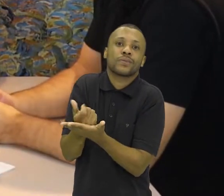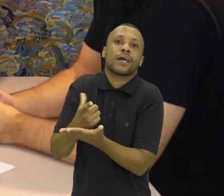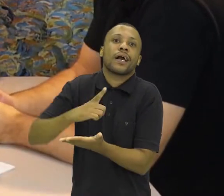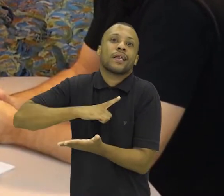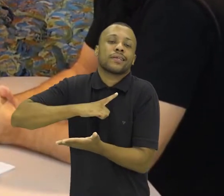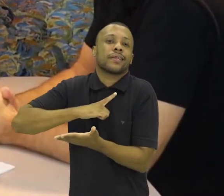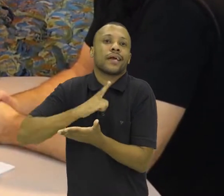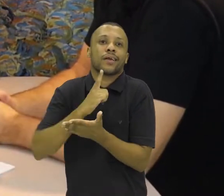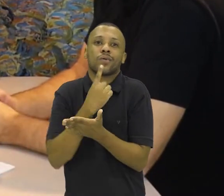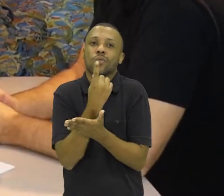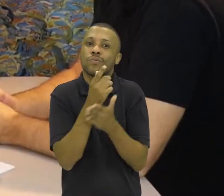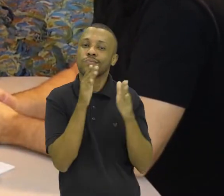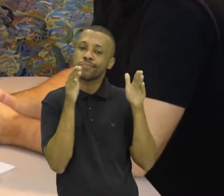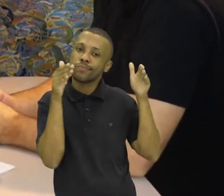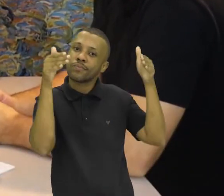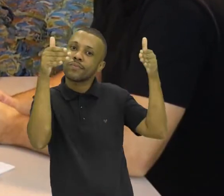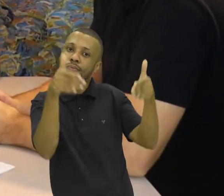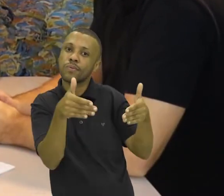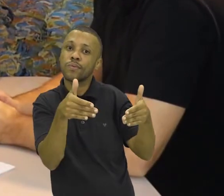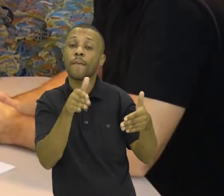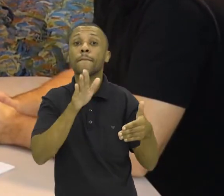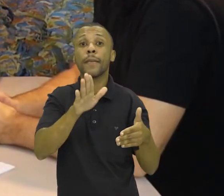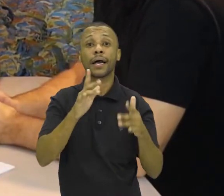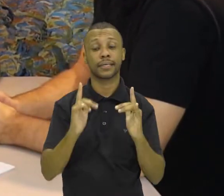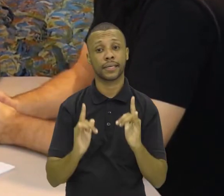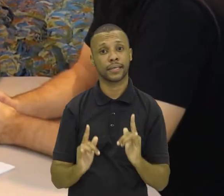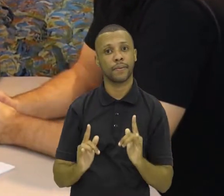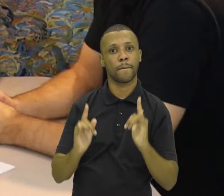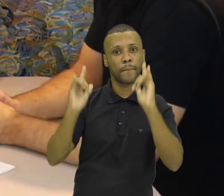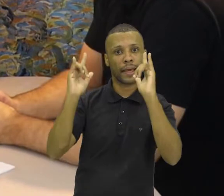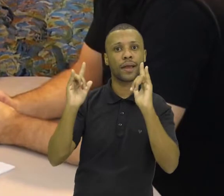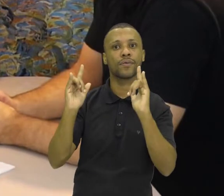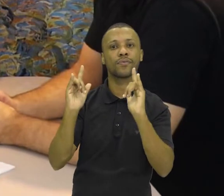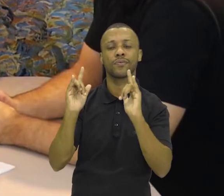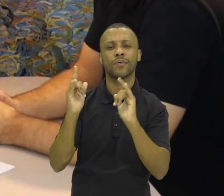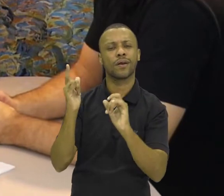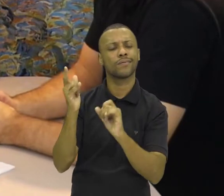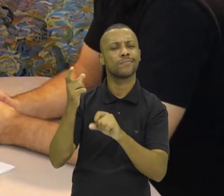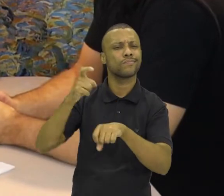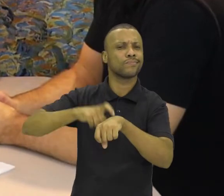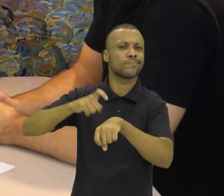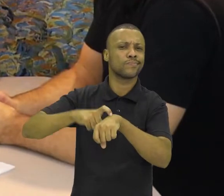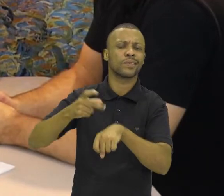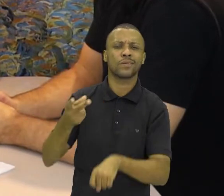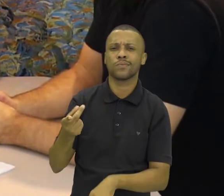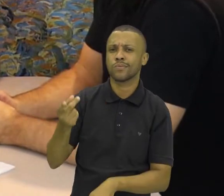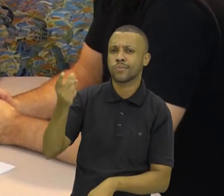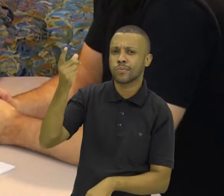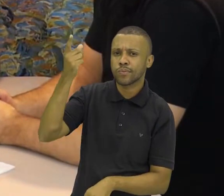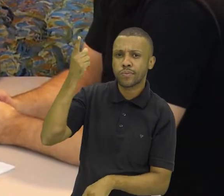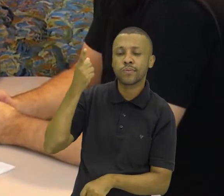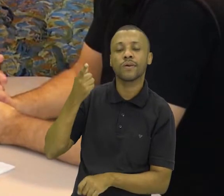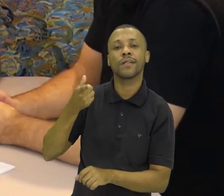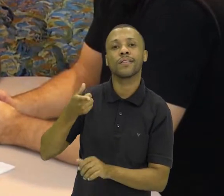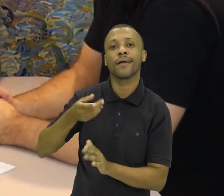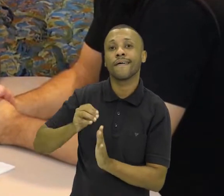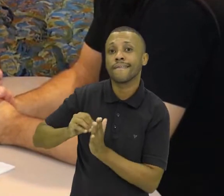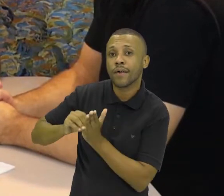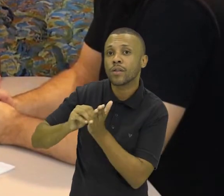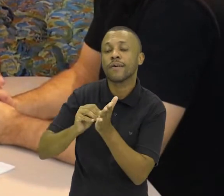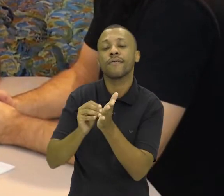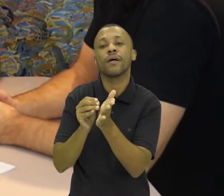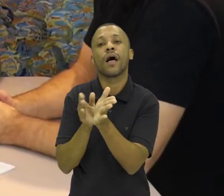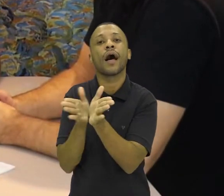tem até um banheiro acessível. Tá? Mas esse prédio todinho foi construído há muito tempo. Sim. E os banheiros não